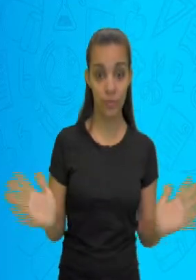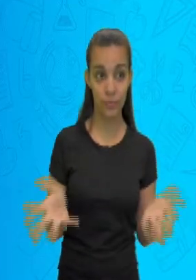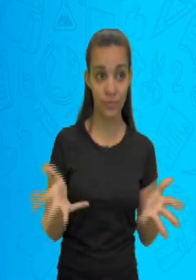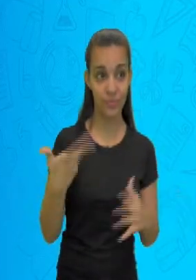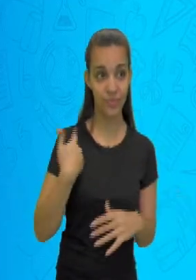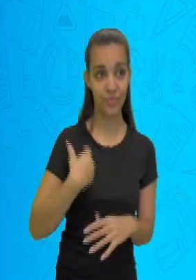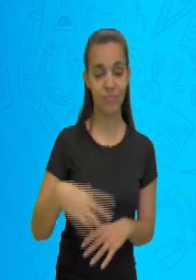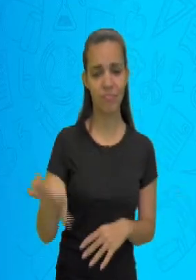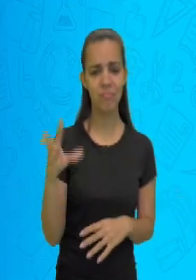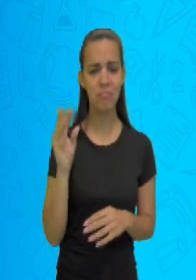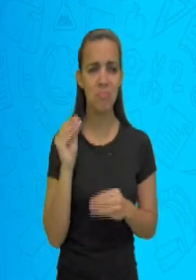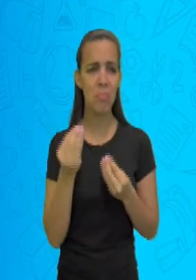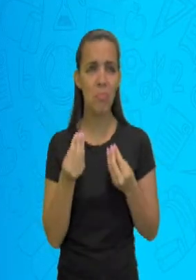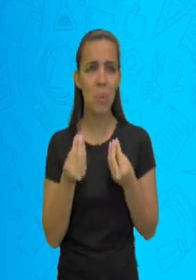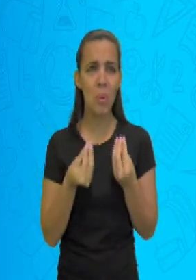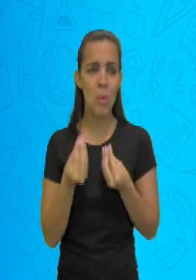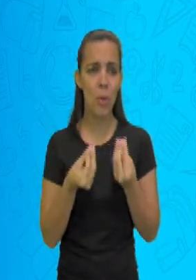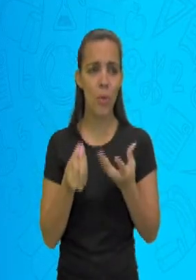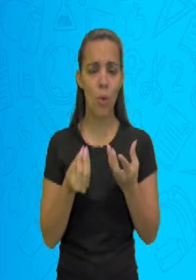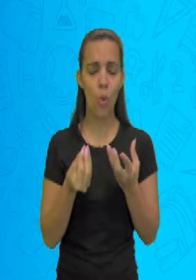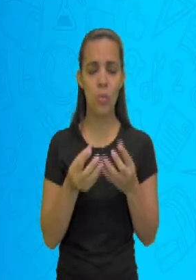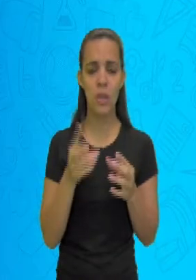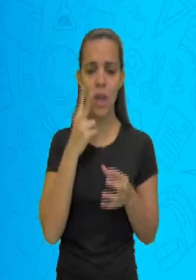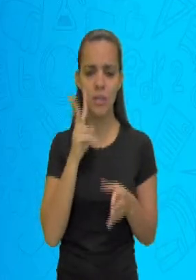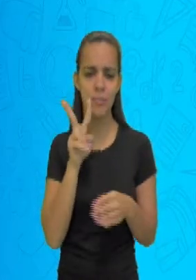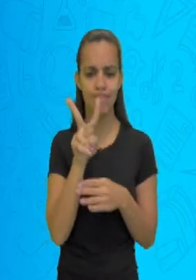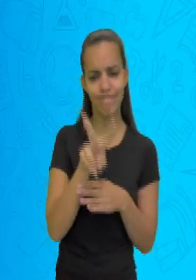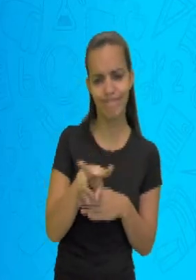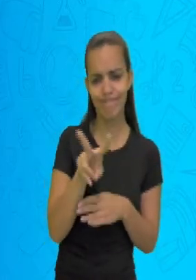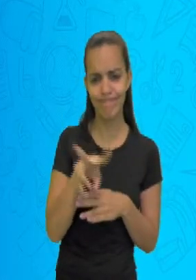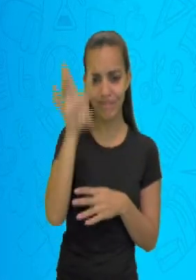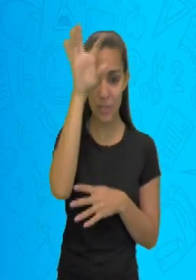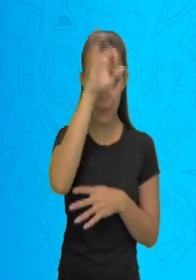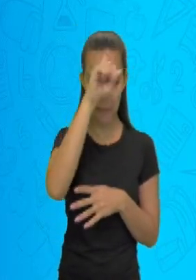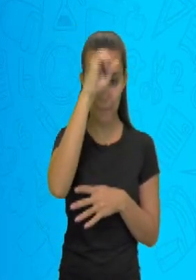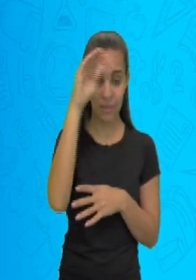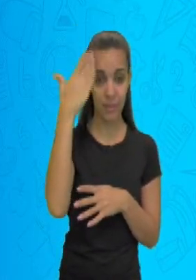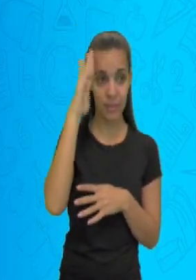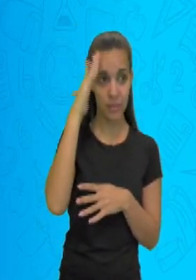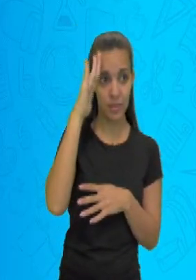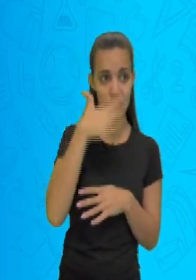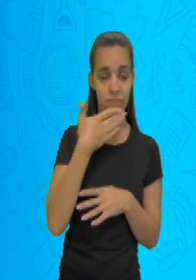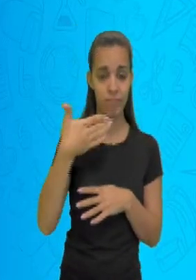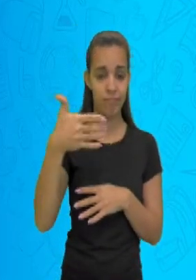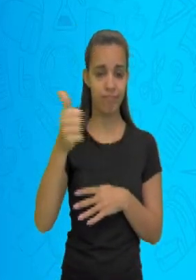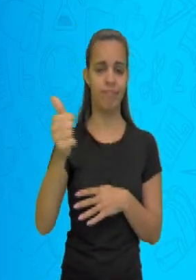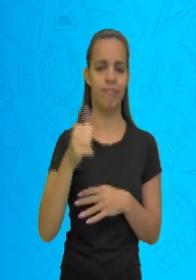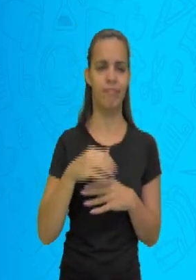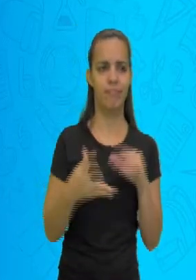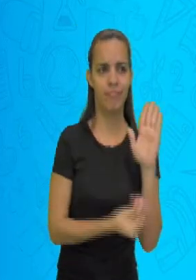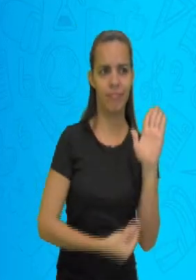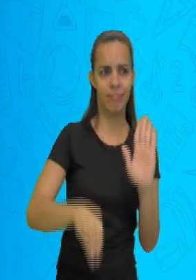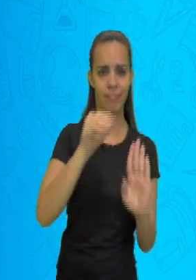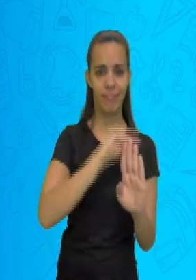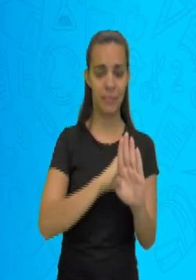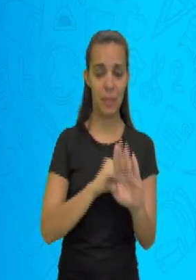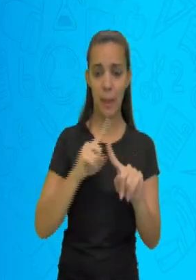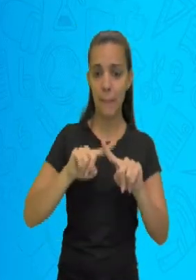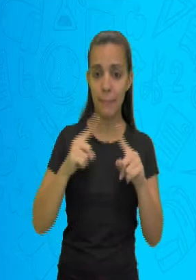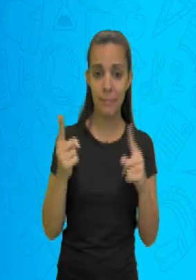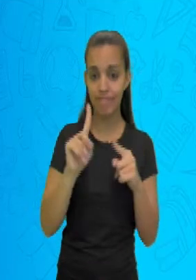falar exatamente como ele funciona, o que nós precisamos perceber nesse calendário para não errarmos